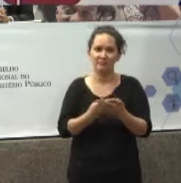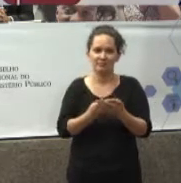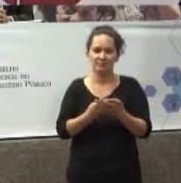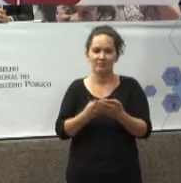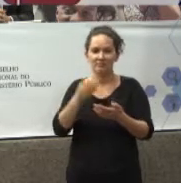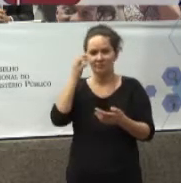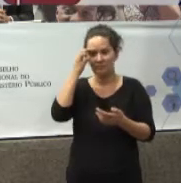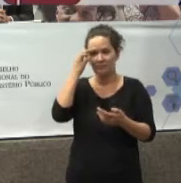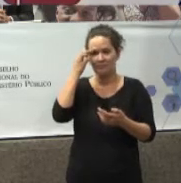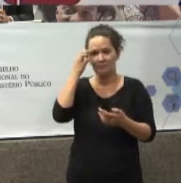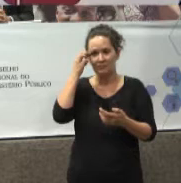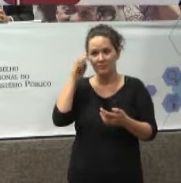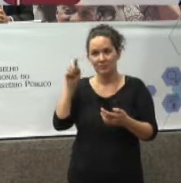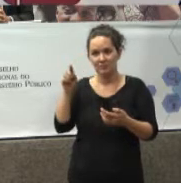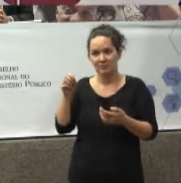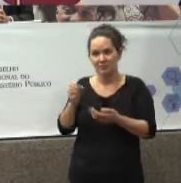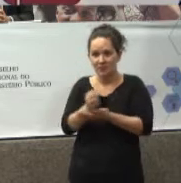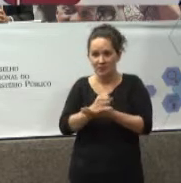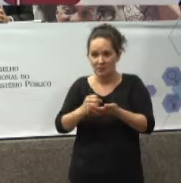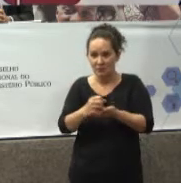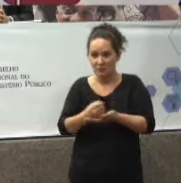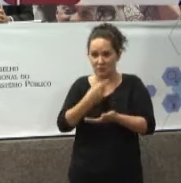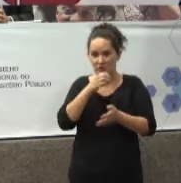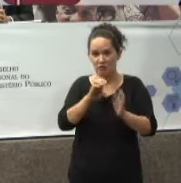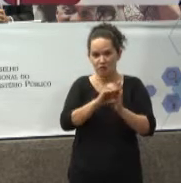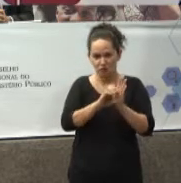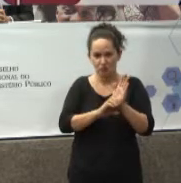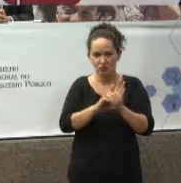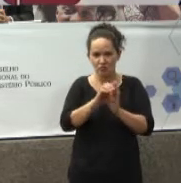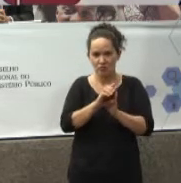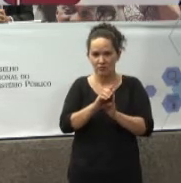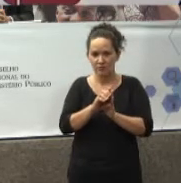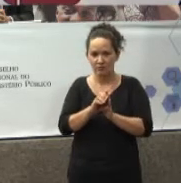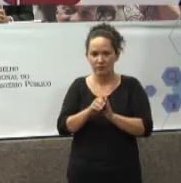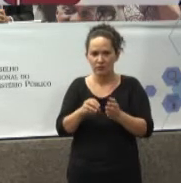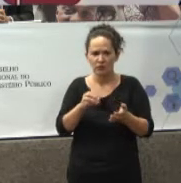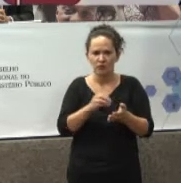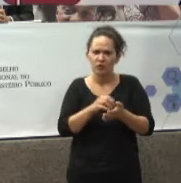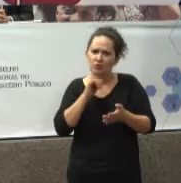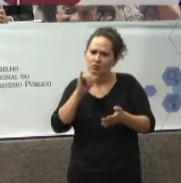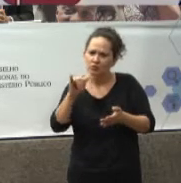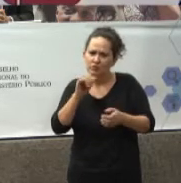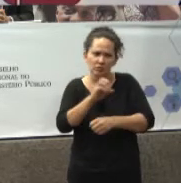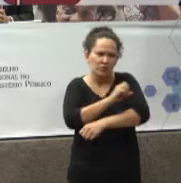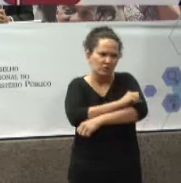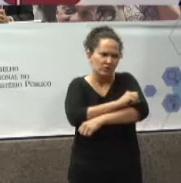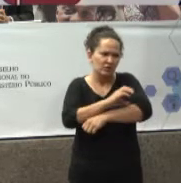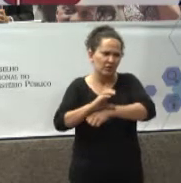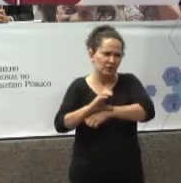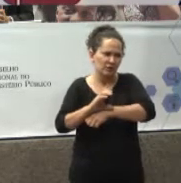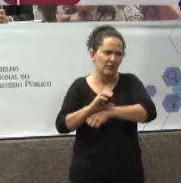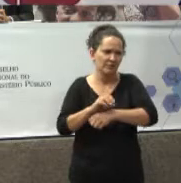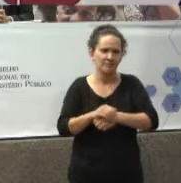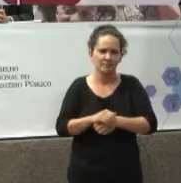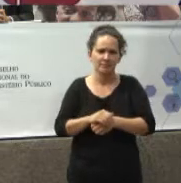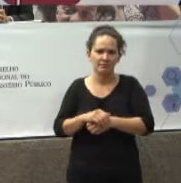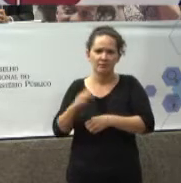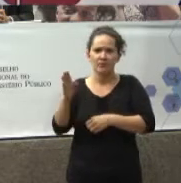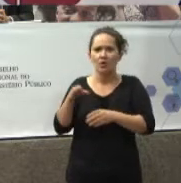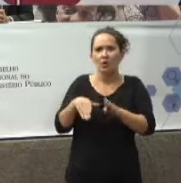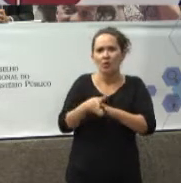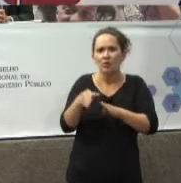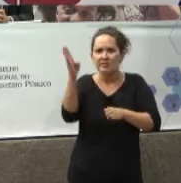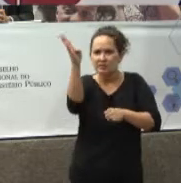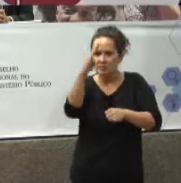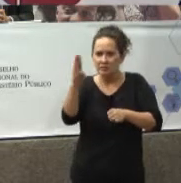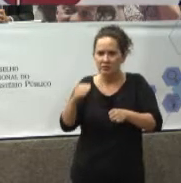mas eu concursados e de informações toxicológicas santa catarina conselheiro nacional de saúde